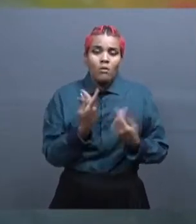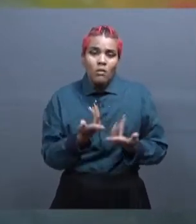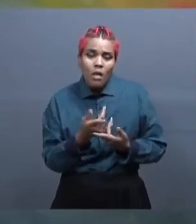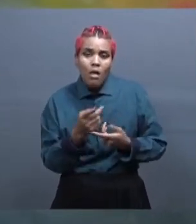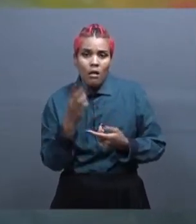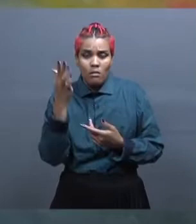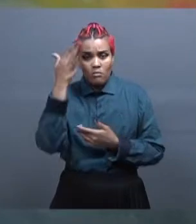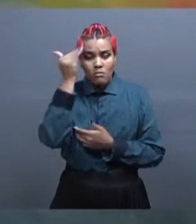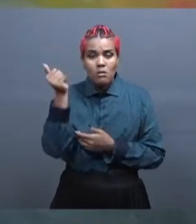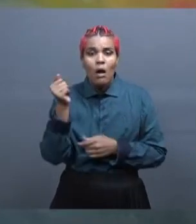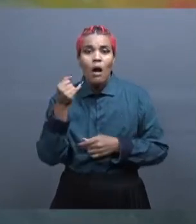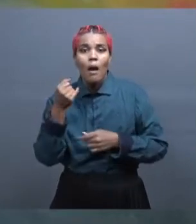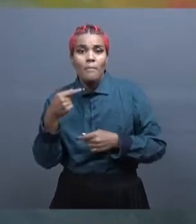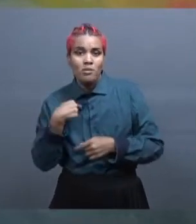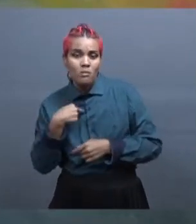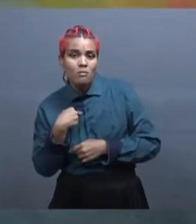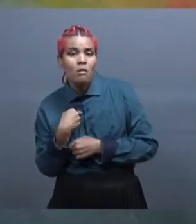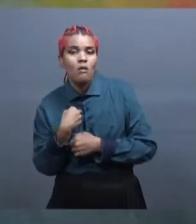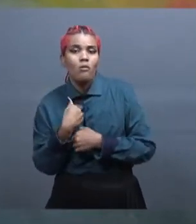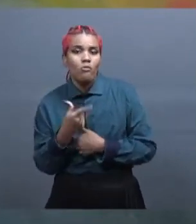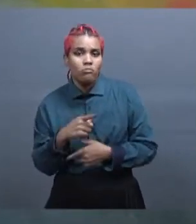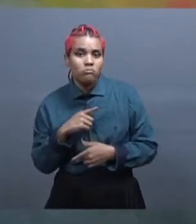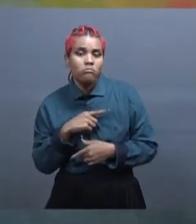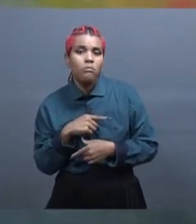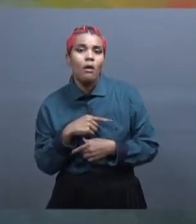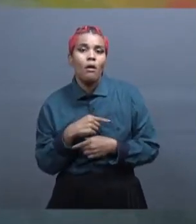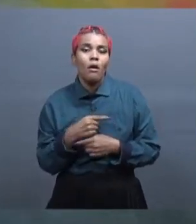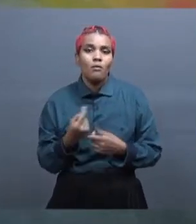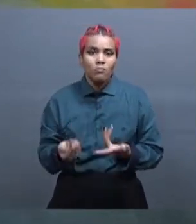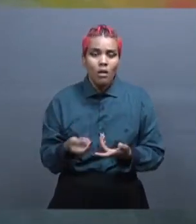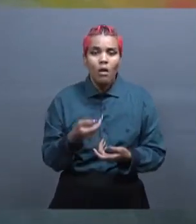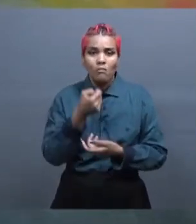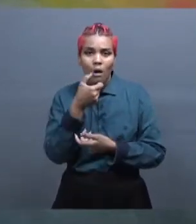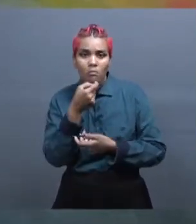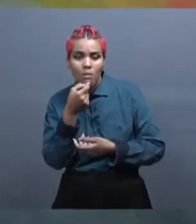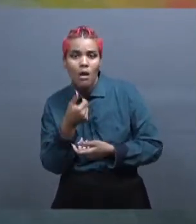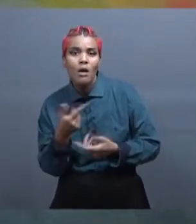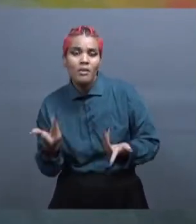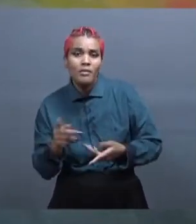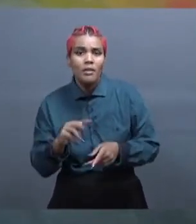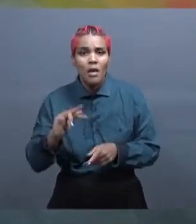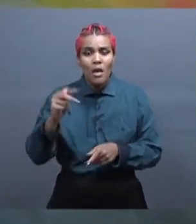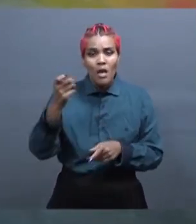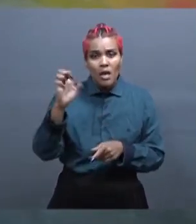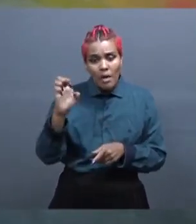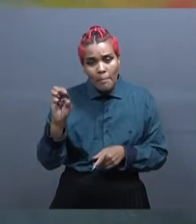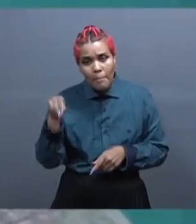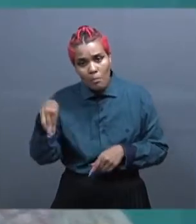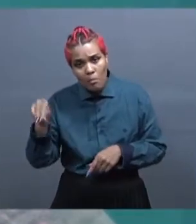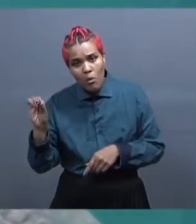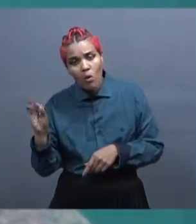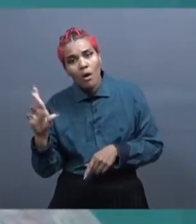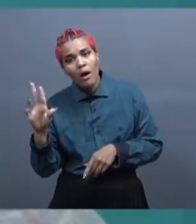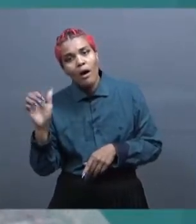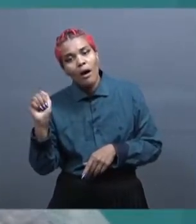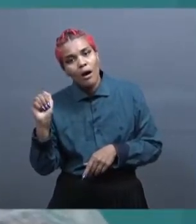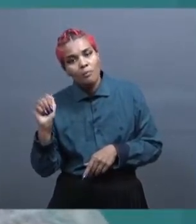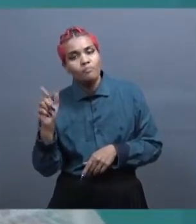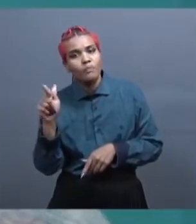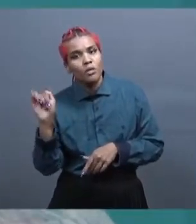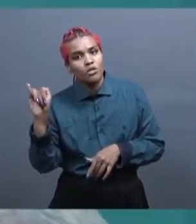já sabem de imediato que eu corro risco de ter uma hemorragia mais fácil que outra pessoa murilo